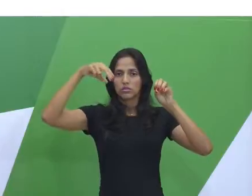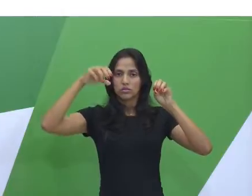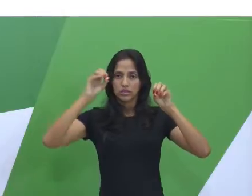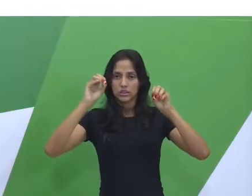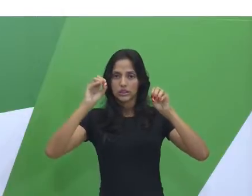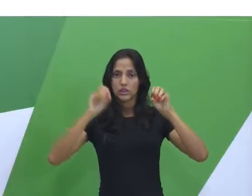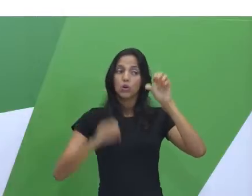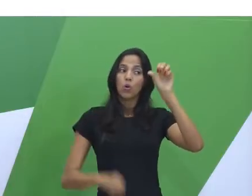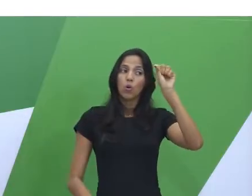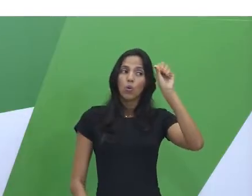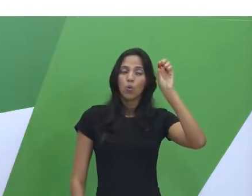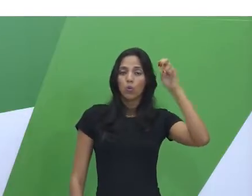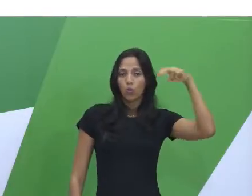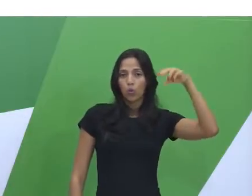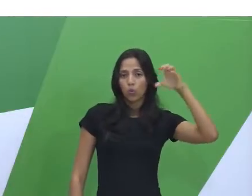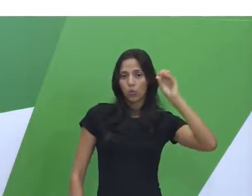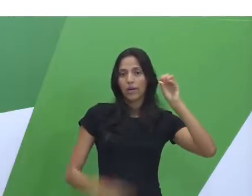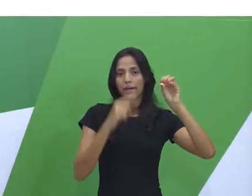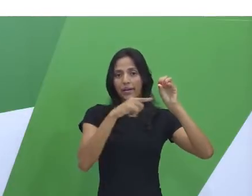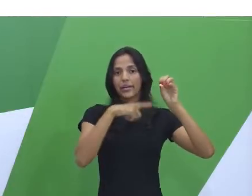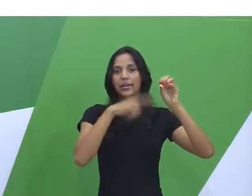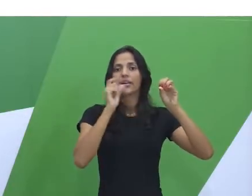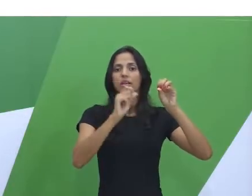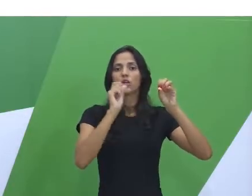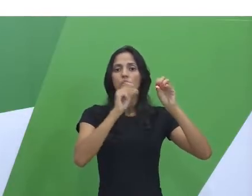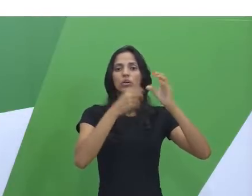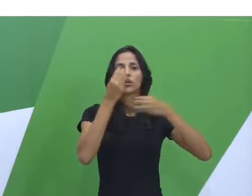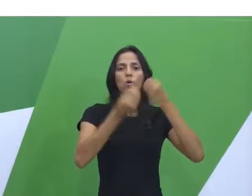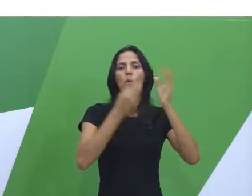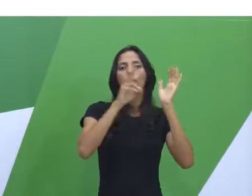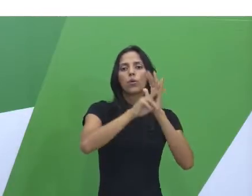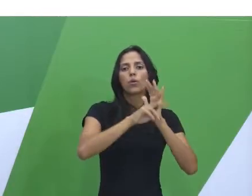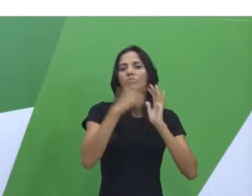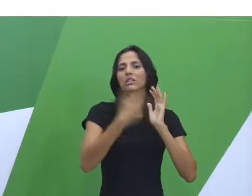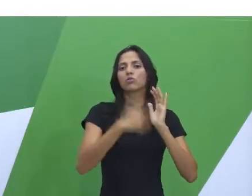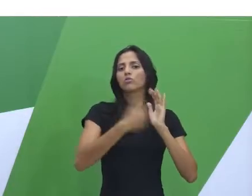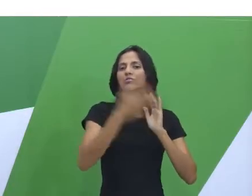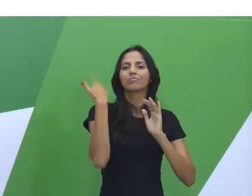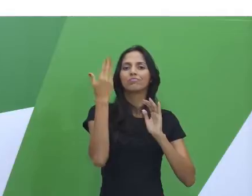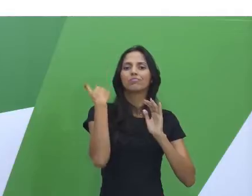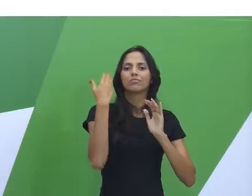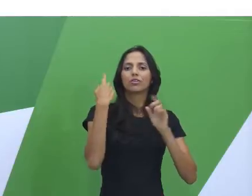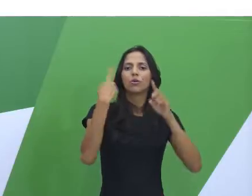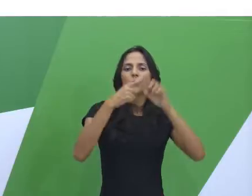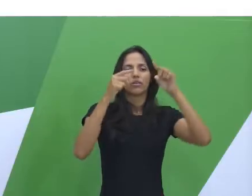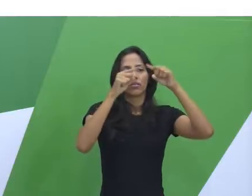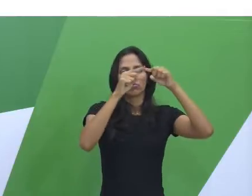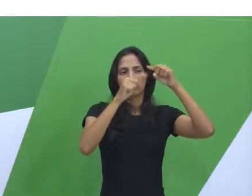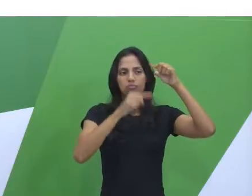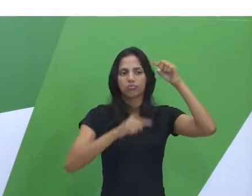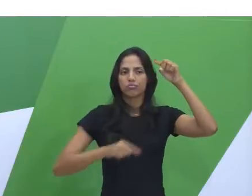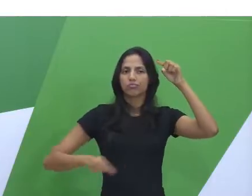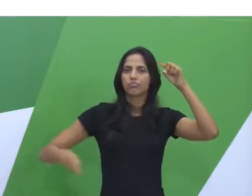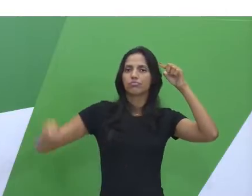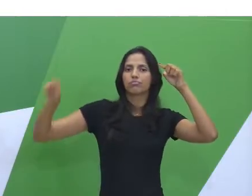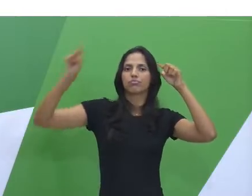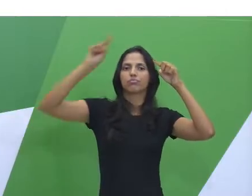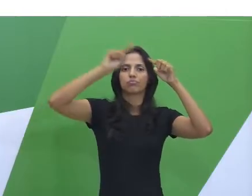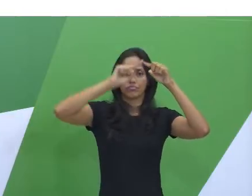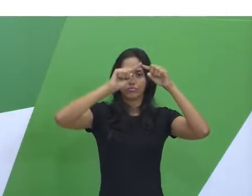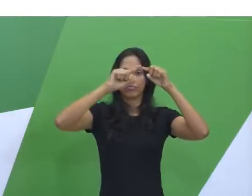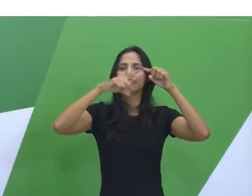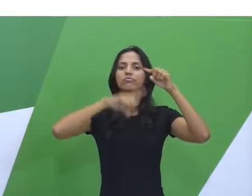realidade, o cosseno, ele era um ângulo complementar, não tinha nome próprio. Porque todo ângulo, ele precisa ter o